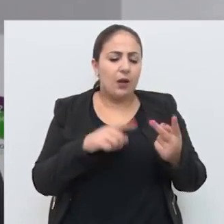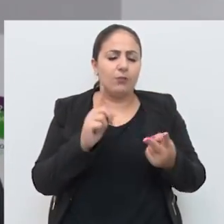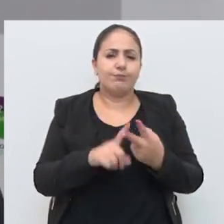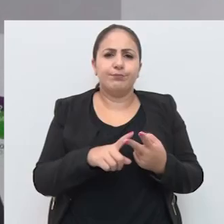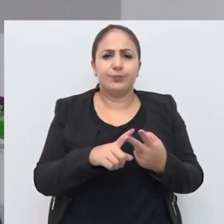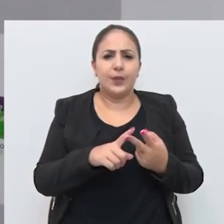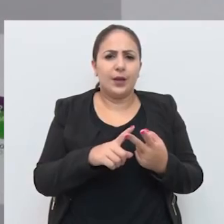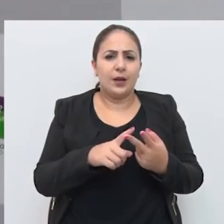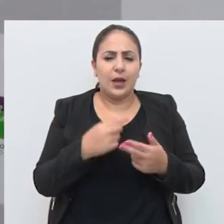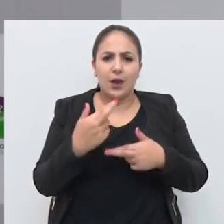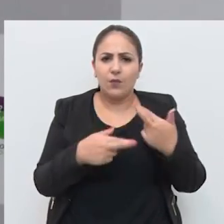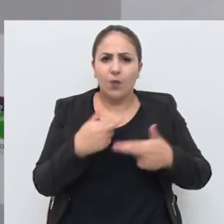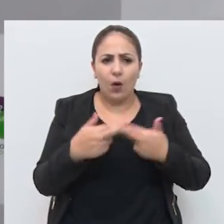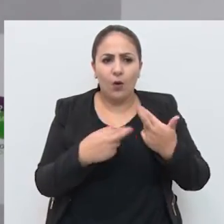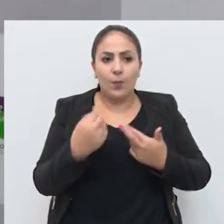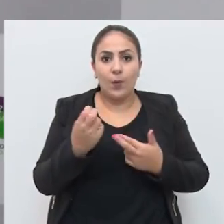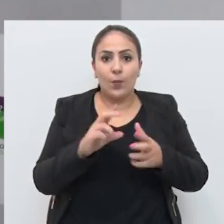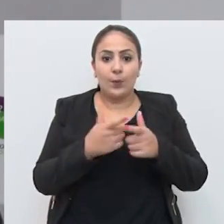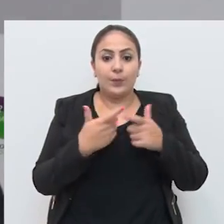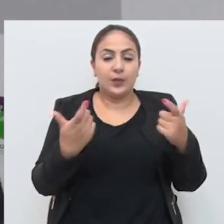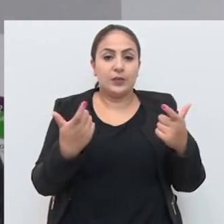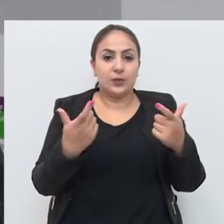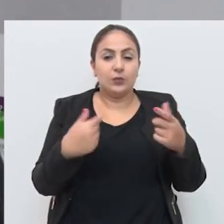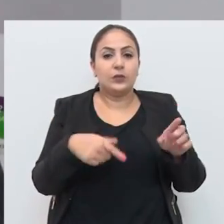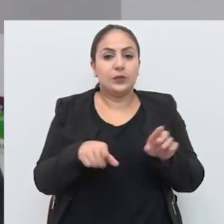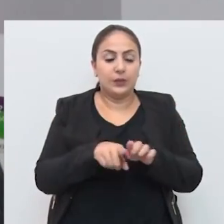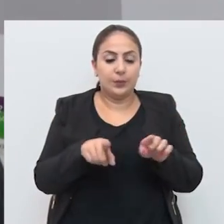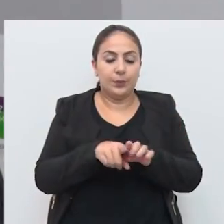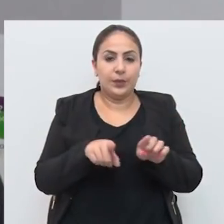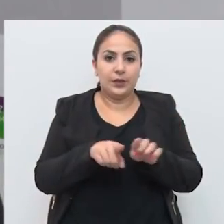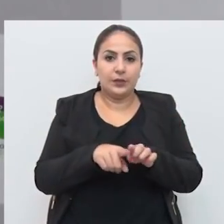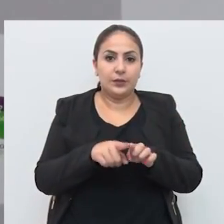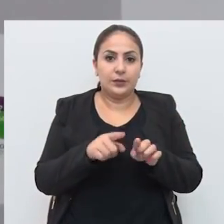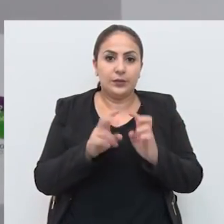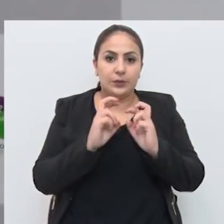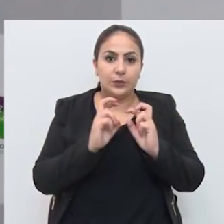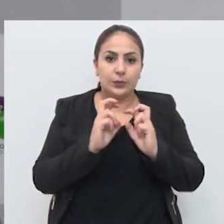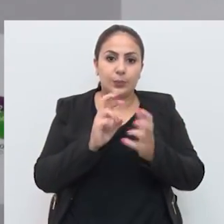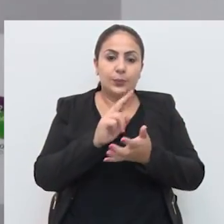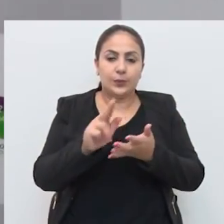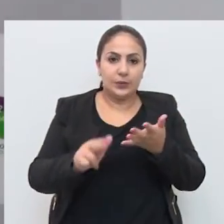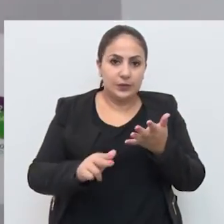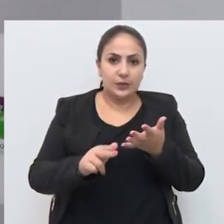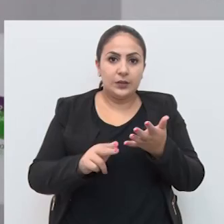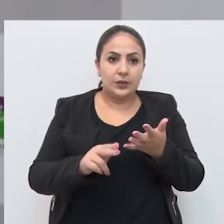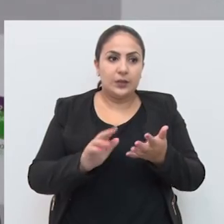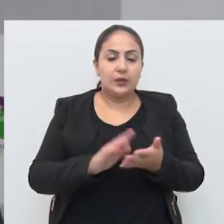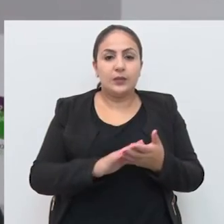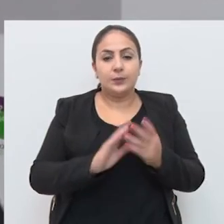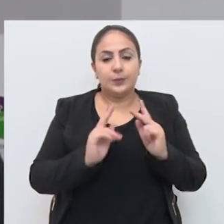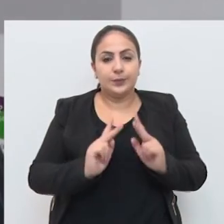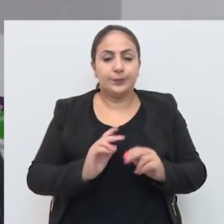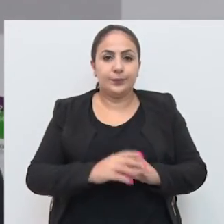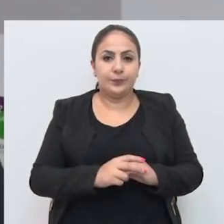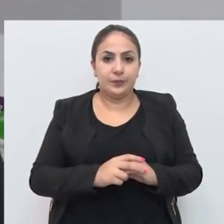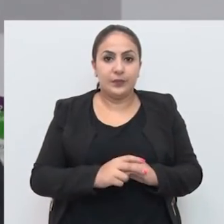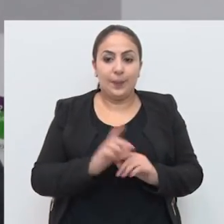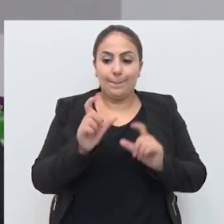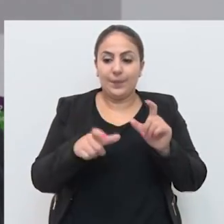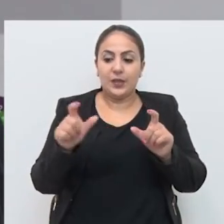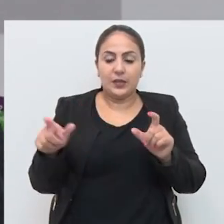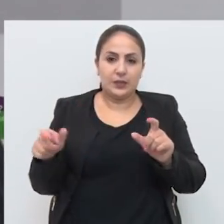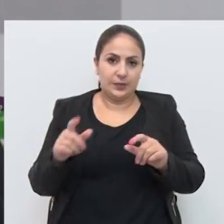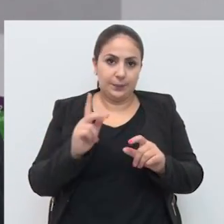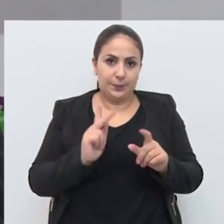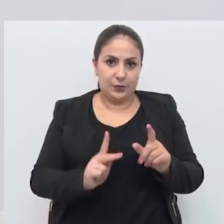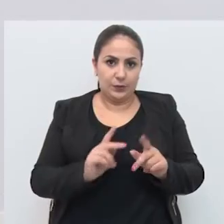equipamentos, reforma, ampliação e também um transporte, né? Para transporte de passageiros, né? De